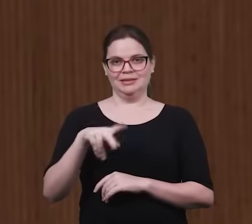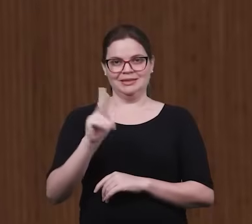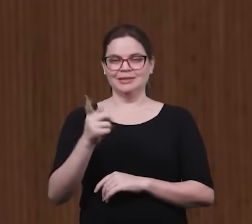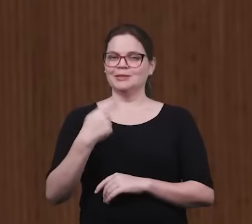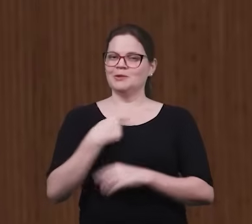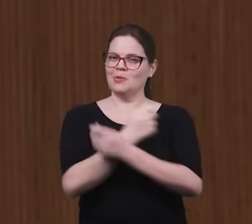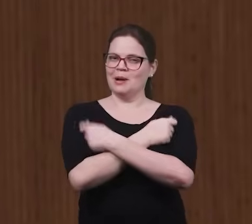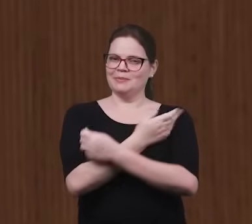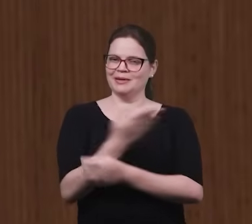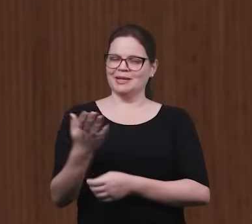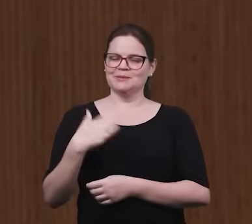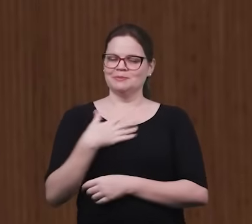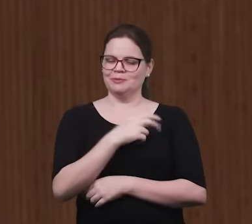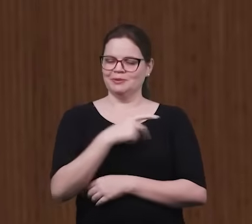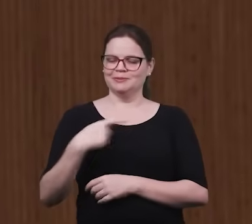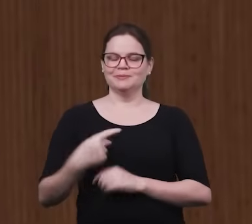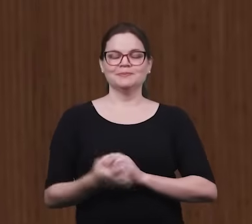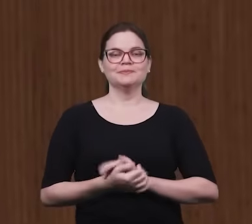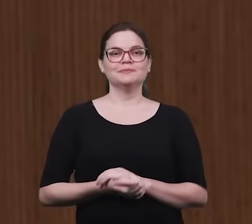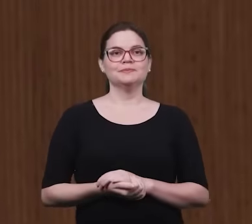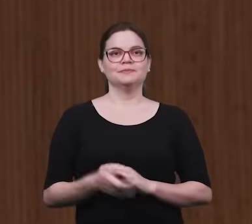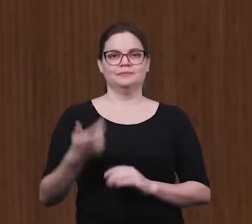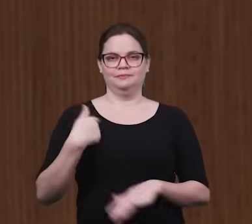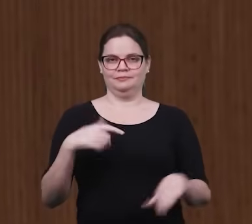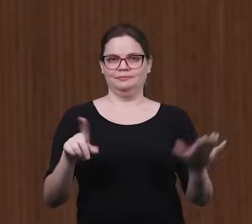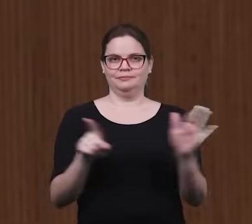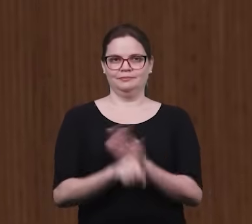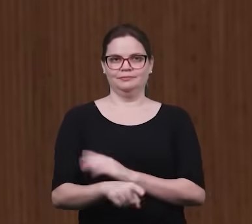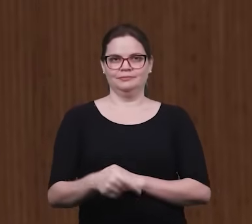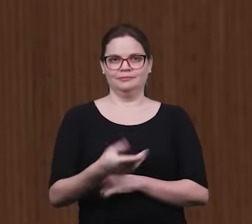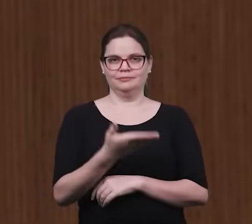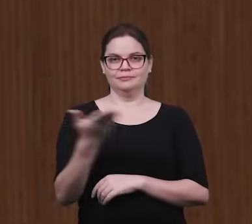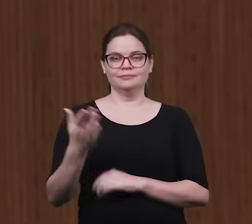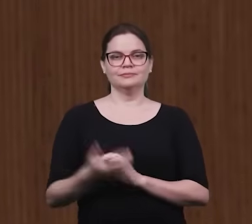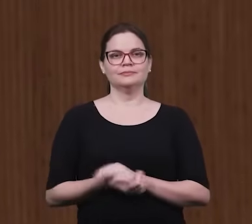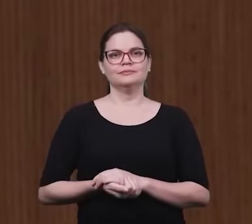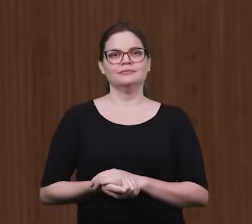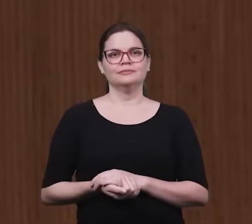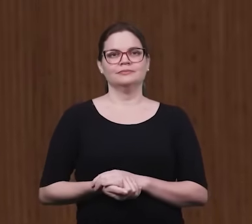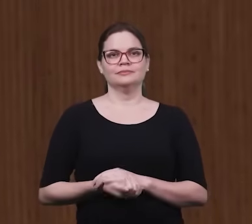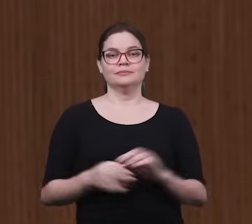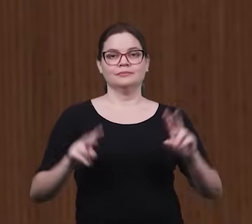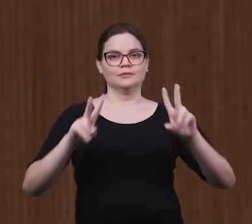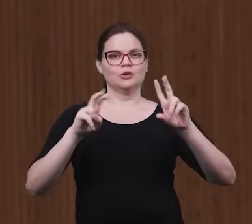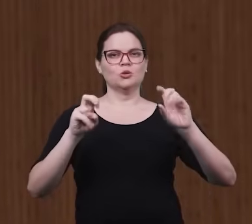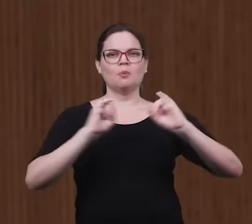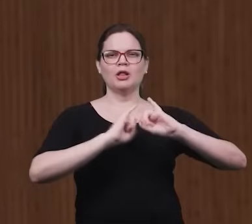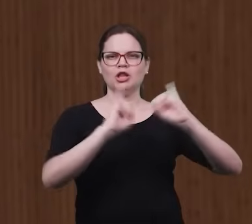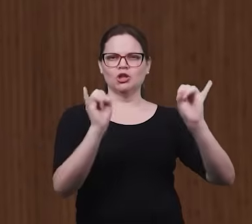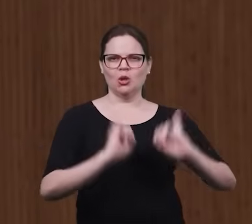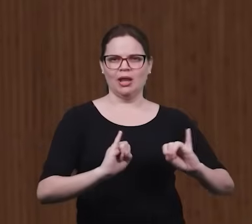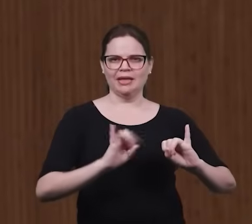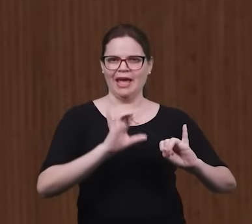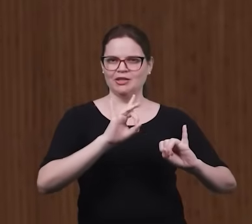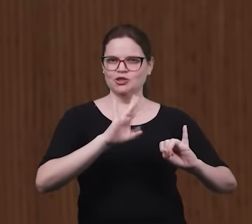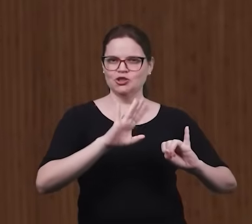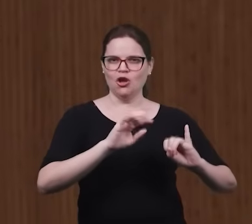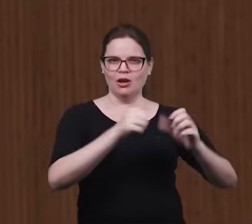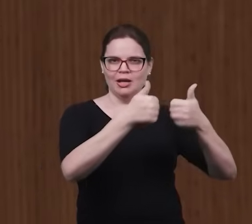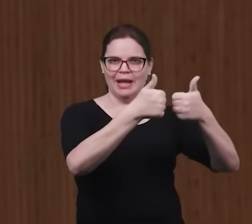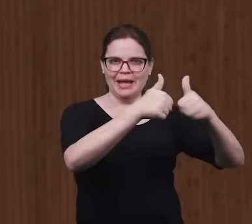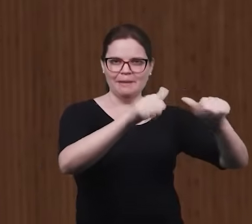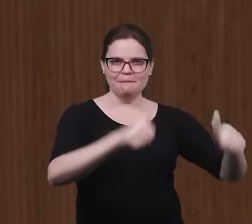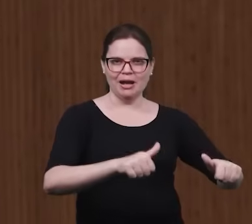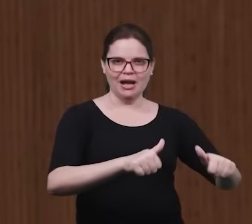nisso eu queria mandar um abraço para ele. E eu vou fazer uma pergunta para o pastor. A idolatria é só